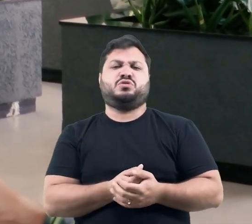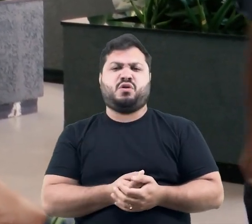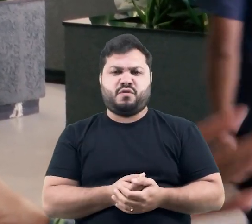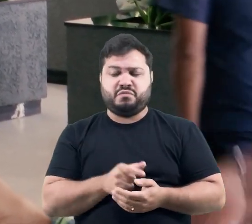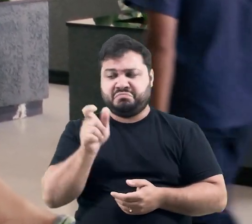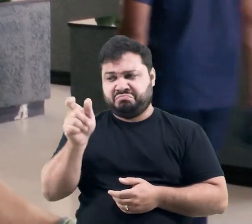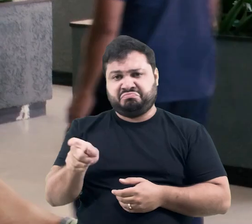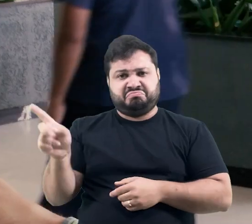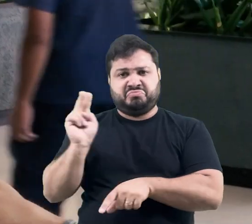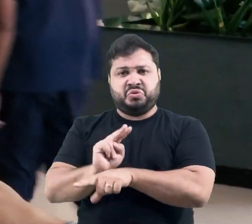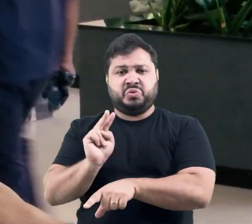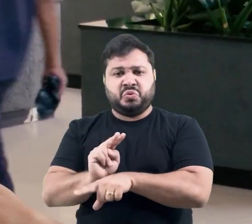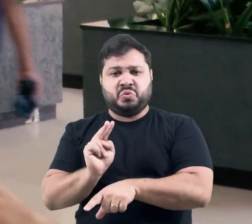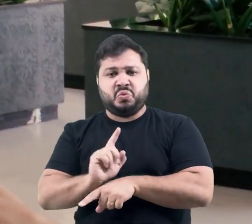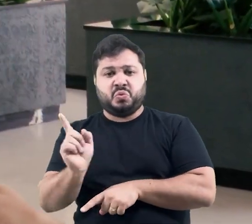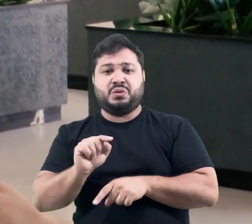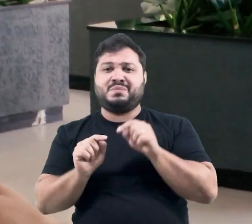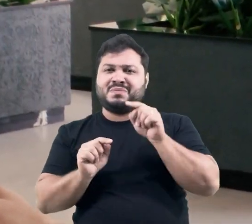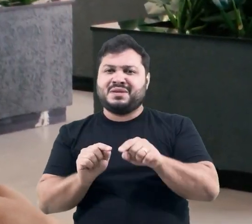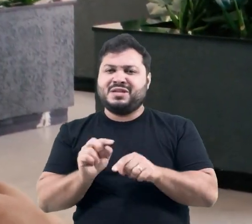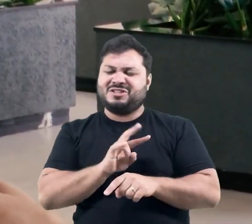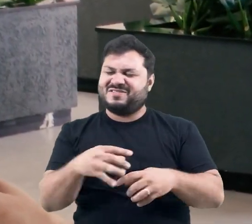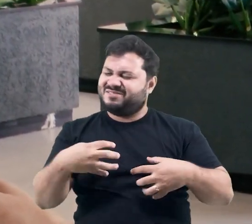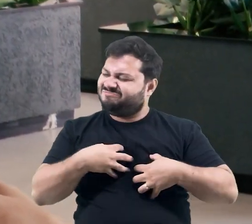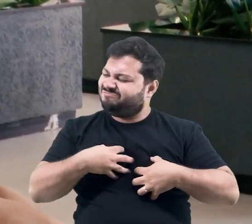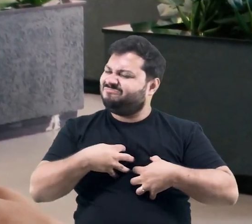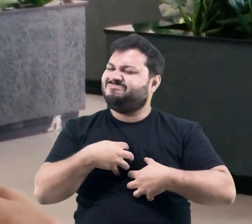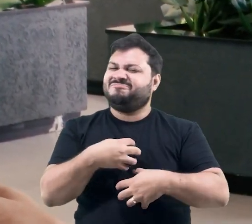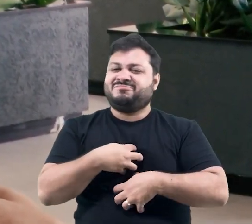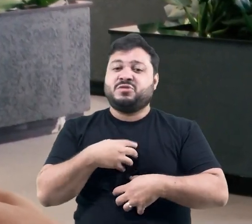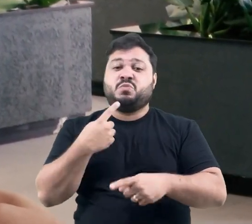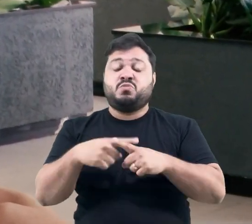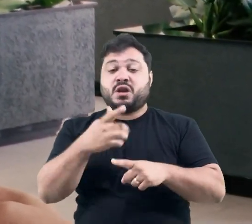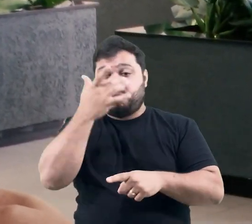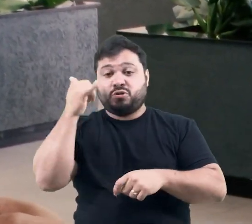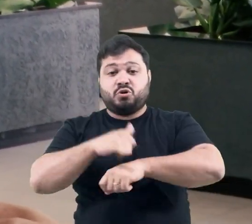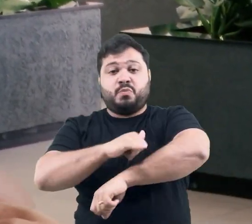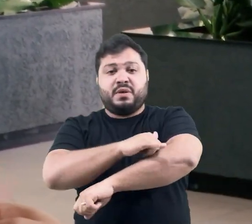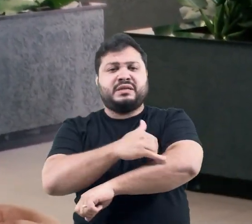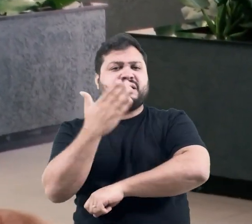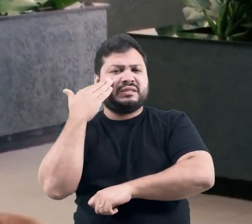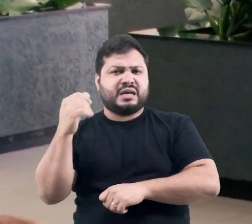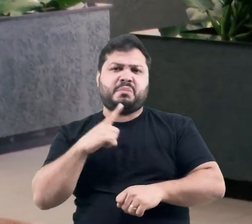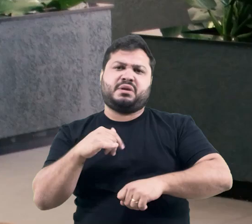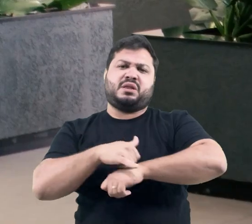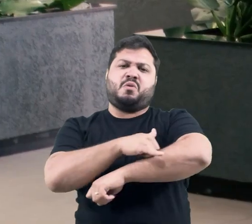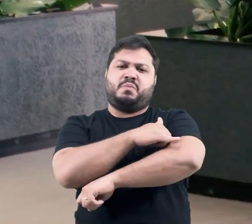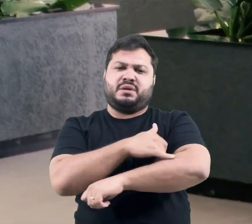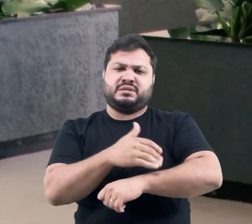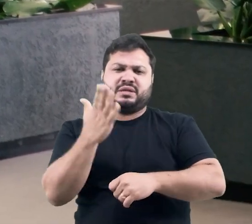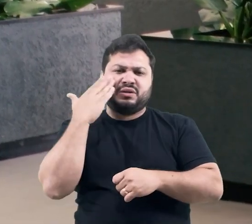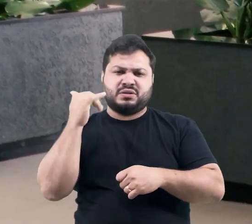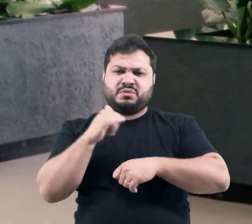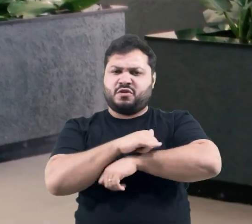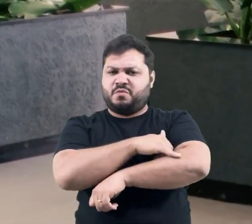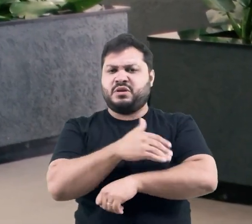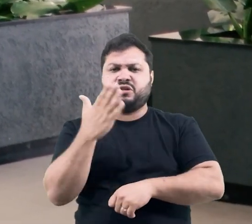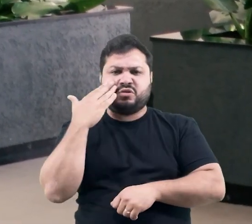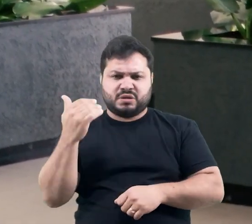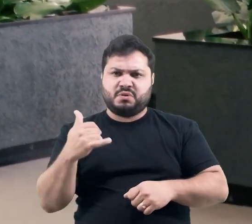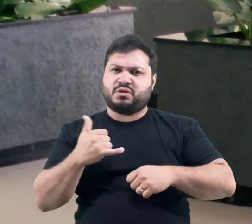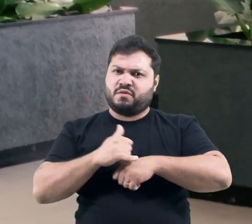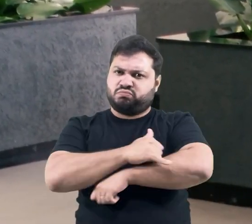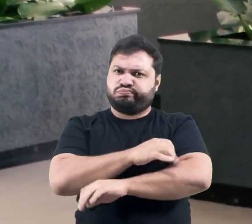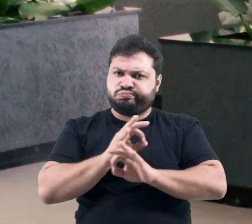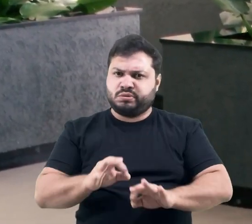resolve. Nossa, fulano não se cuida. E isso é o que vai machucando, é isso que vai te... Porque a pessoa obesa, ela sabe que ela tá obesa. Eu sabia que eu tava obesa, eu sabia